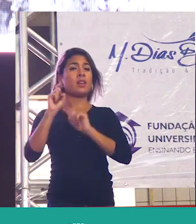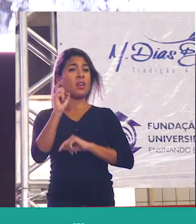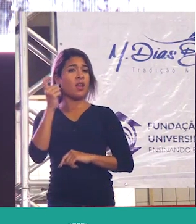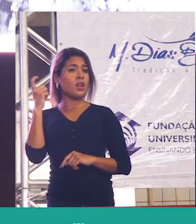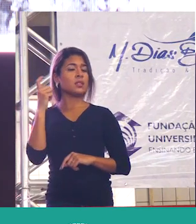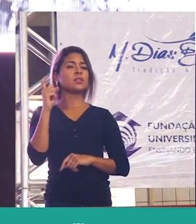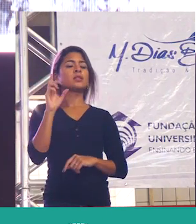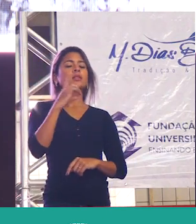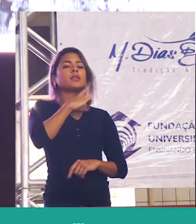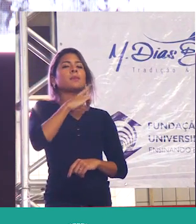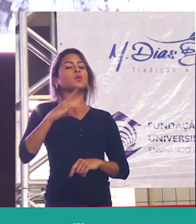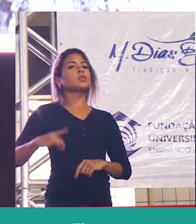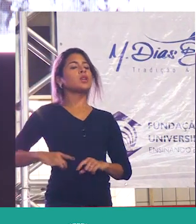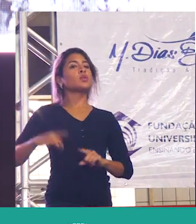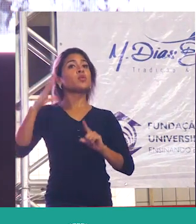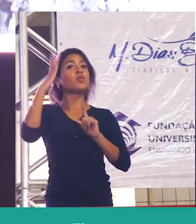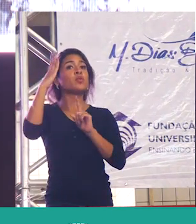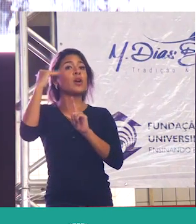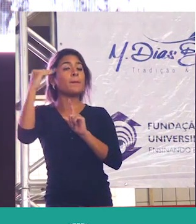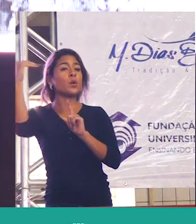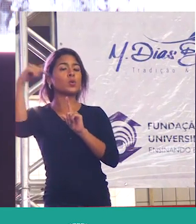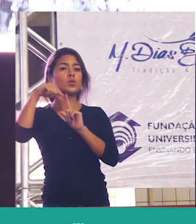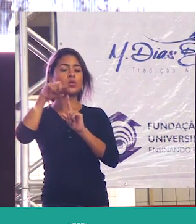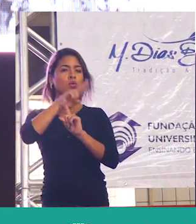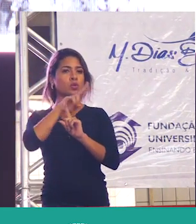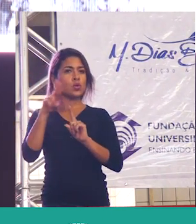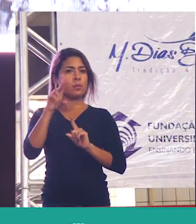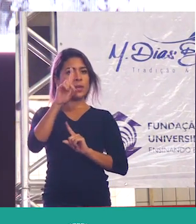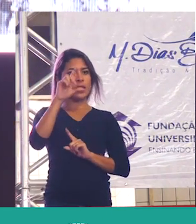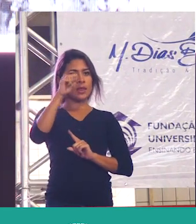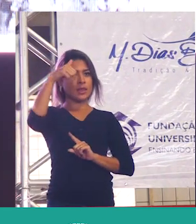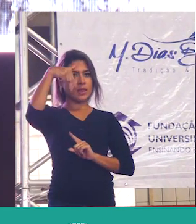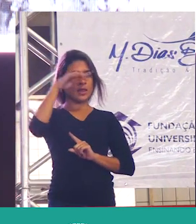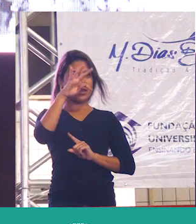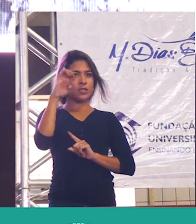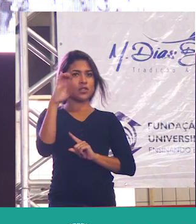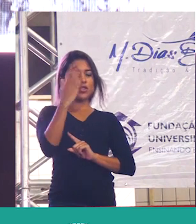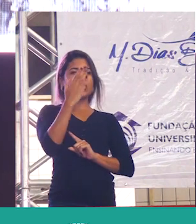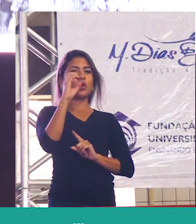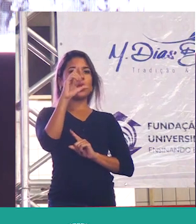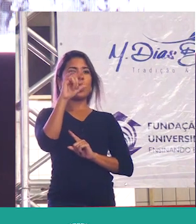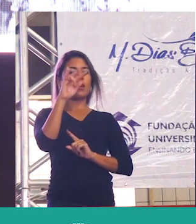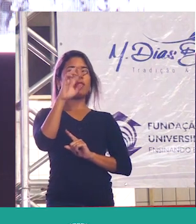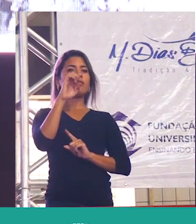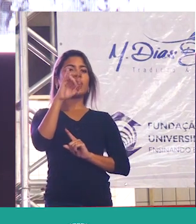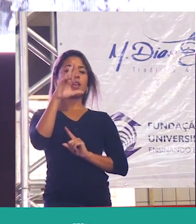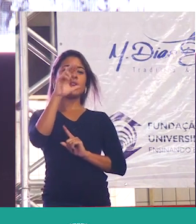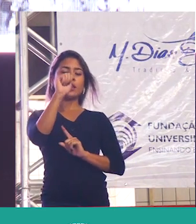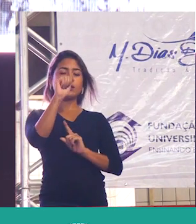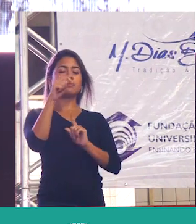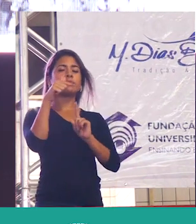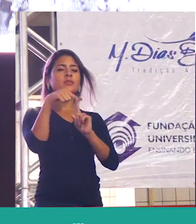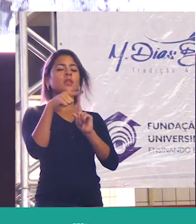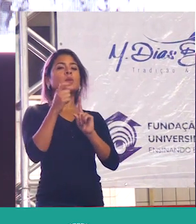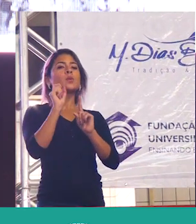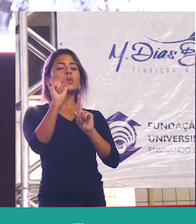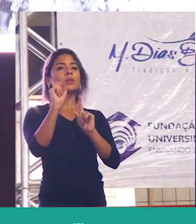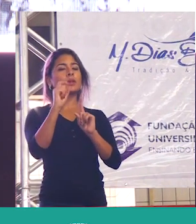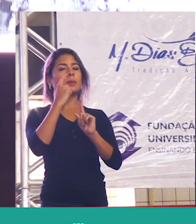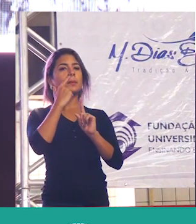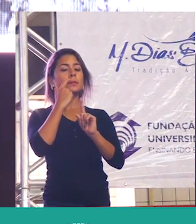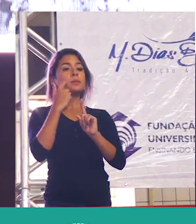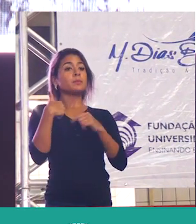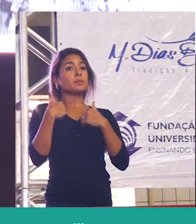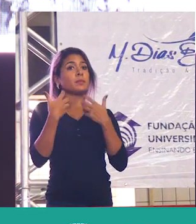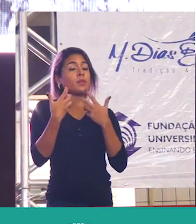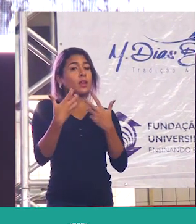muito famoso, chamado Dante de Oliveira, propôs uma emenda, quer dizer, uma alteração na